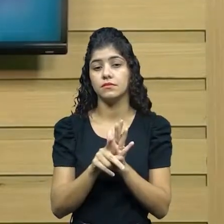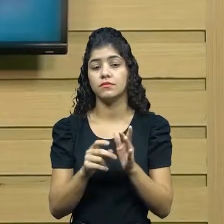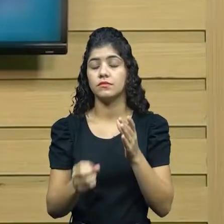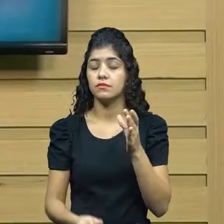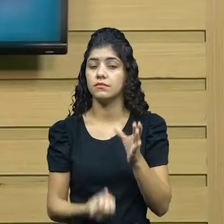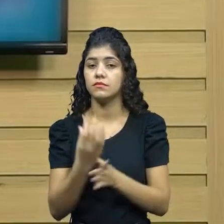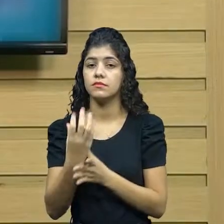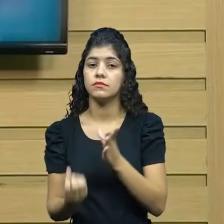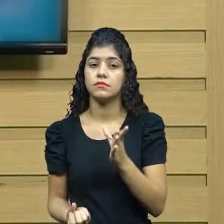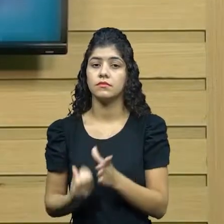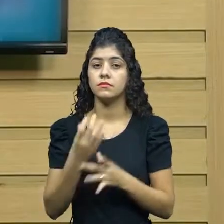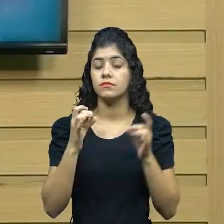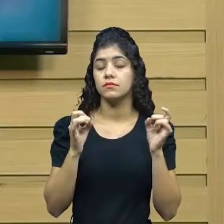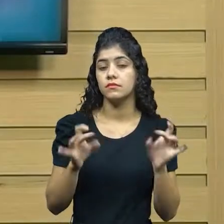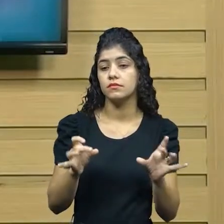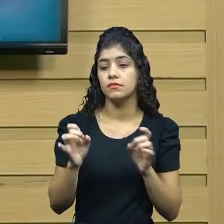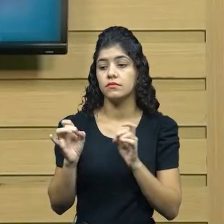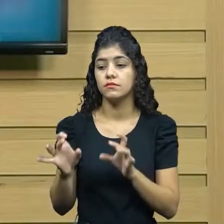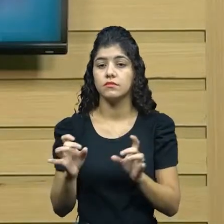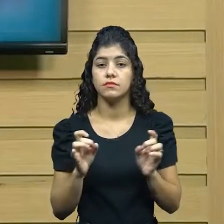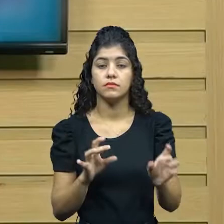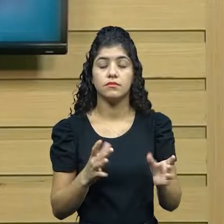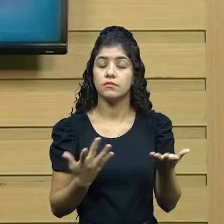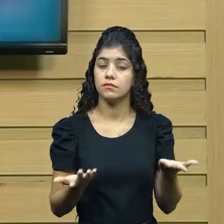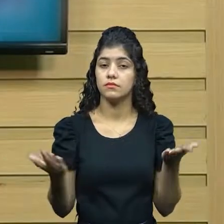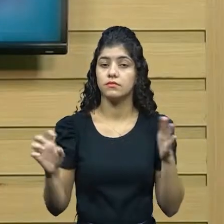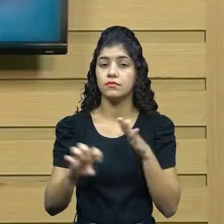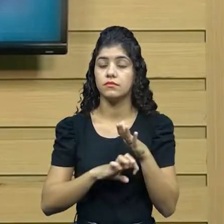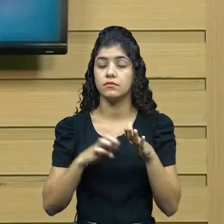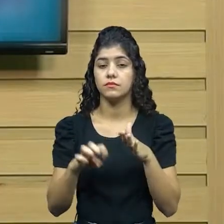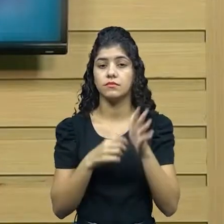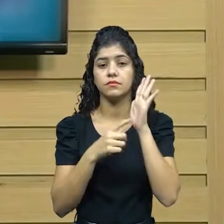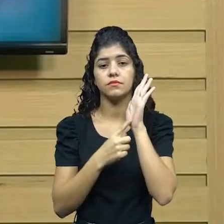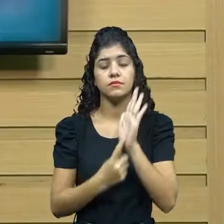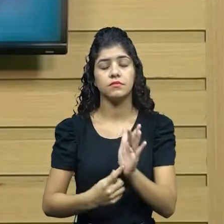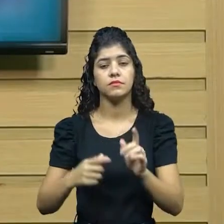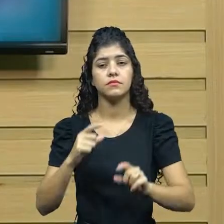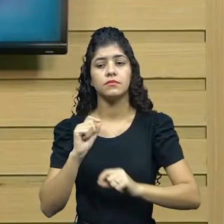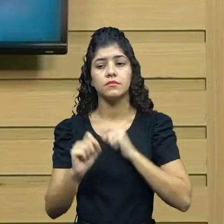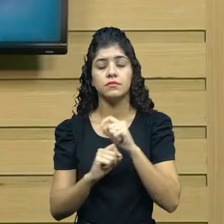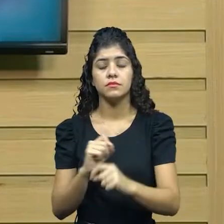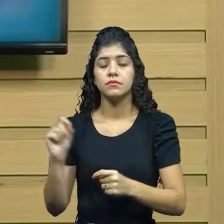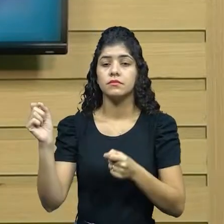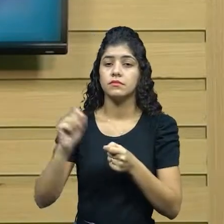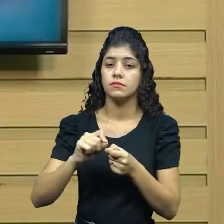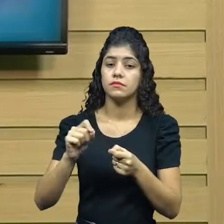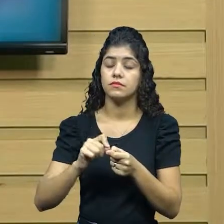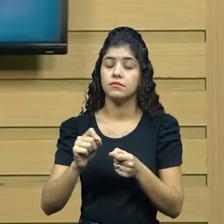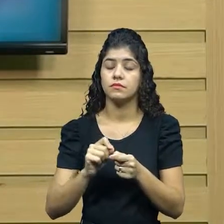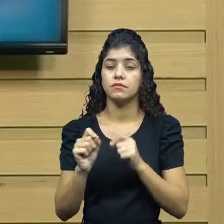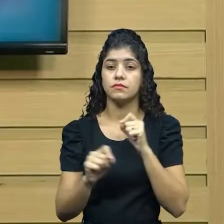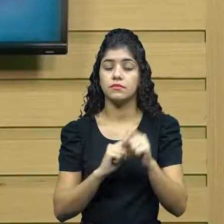produção. Então, quando uma empresa ela publicita que ela está fazendo algo